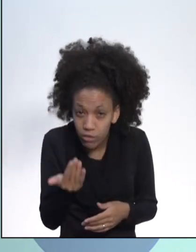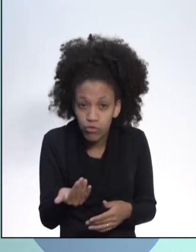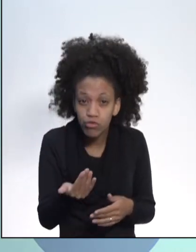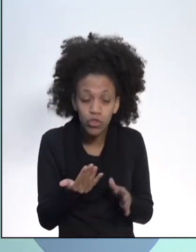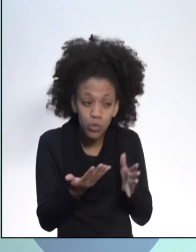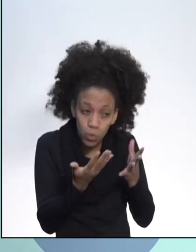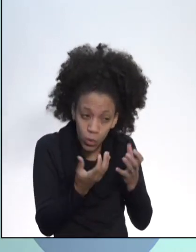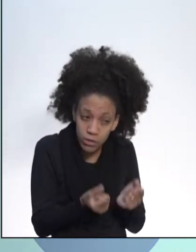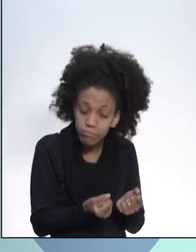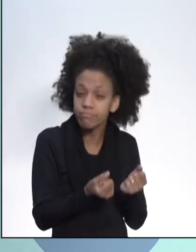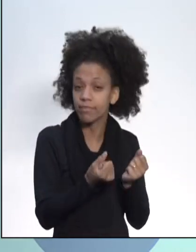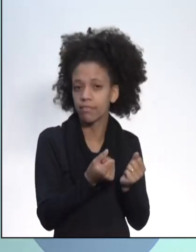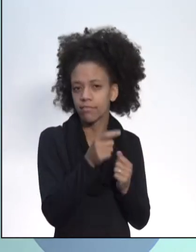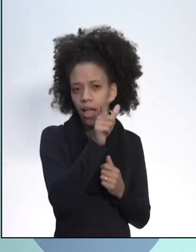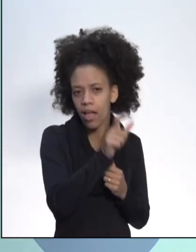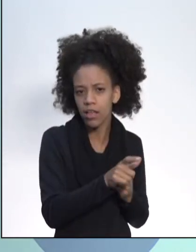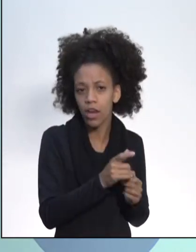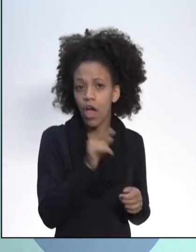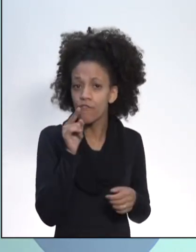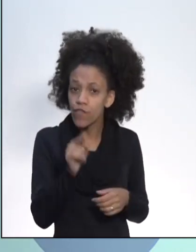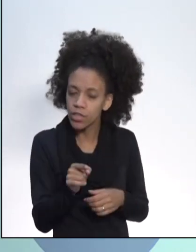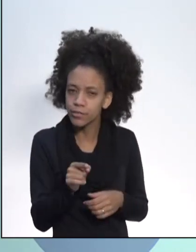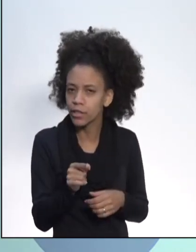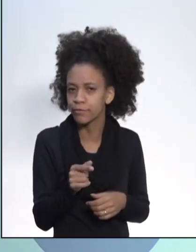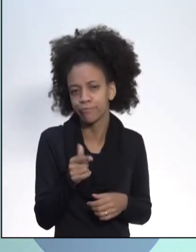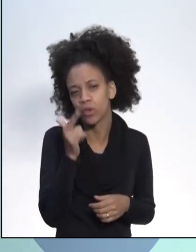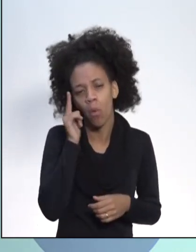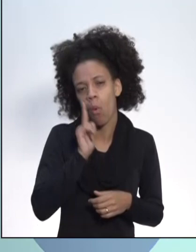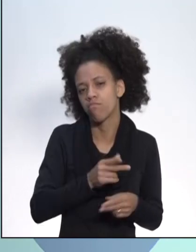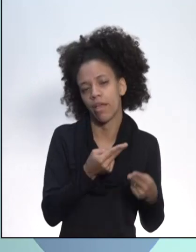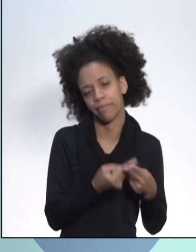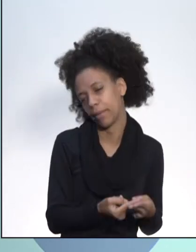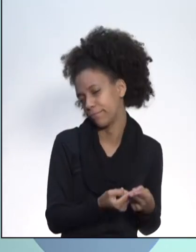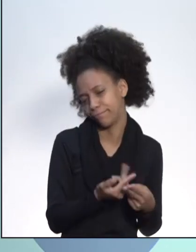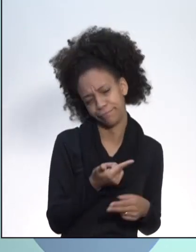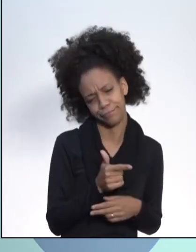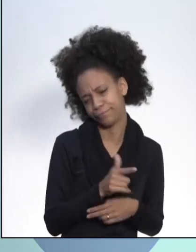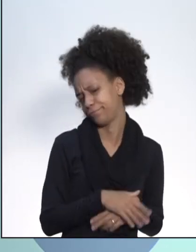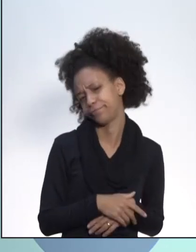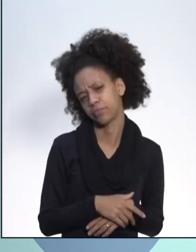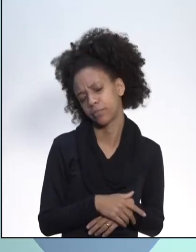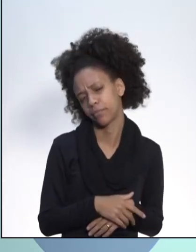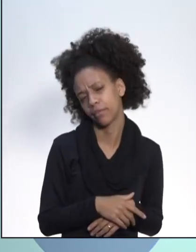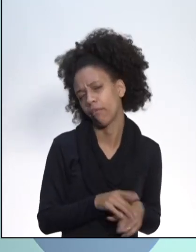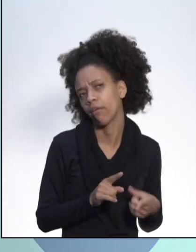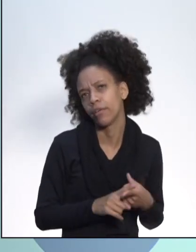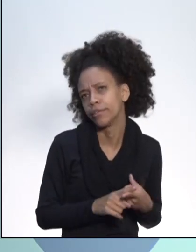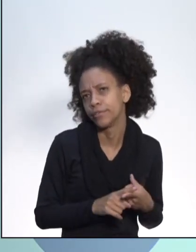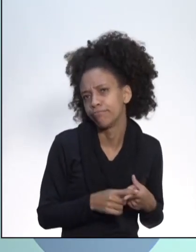você vai fazer? Vai acabar não sendo paciente com eles, vai acabar não